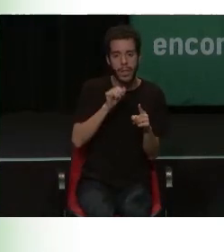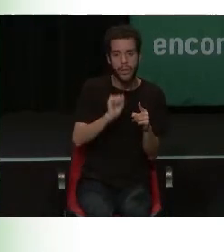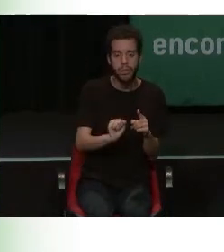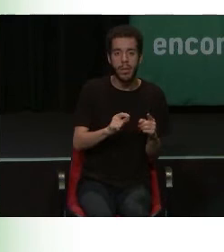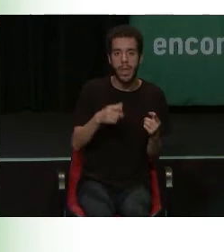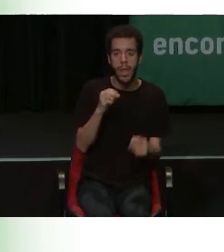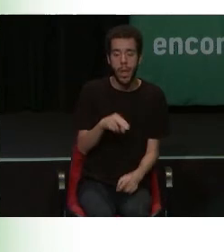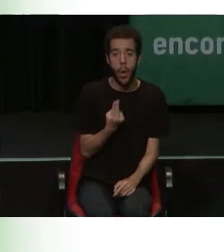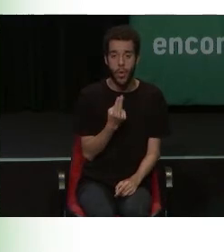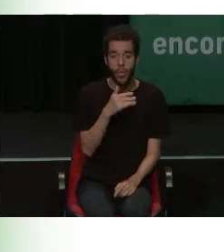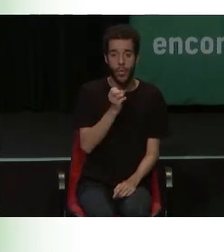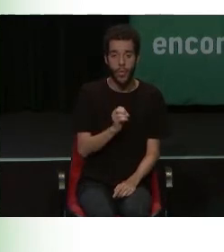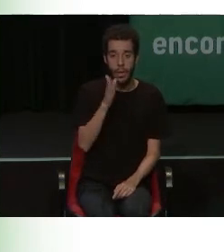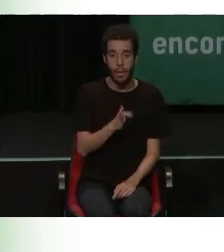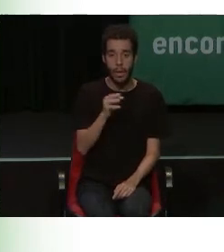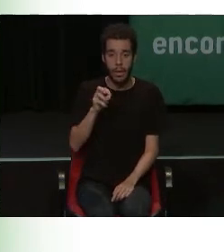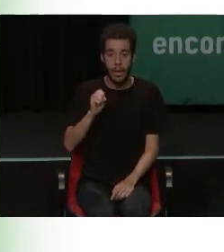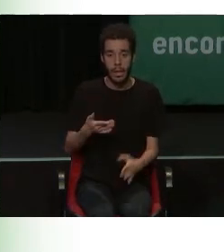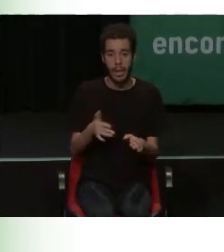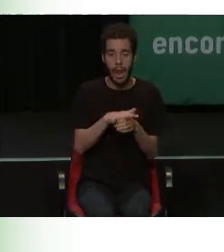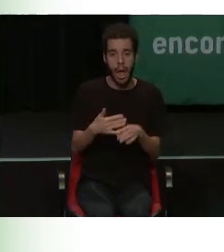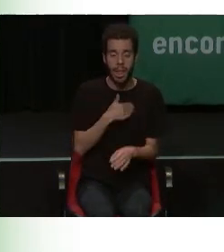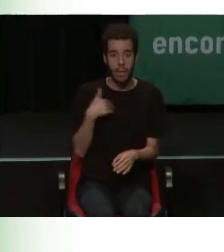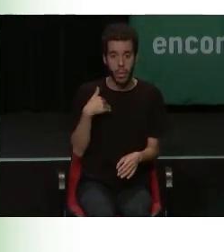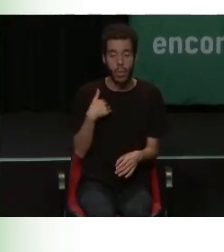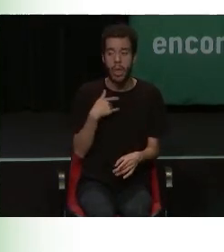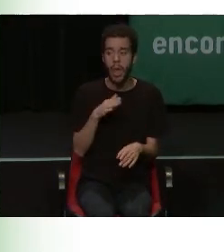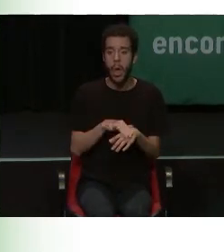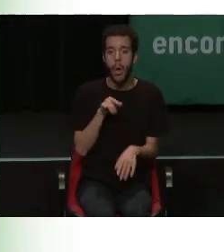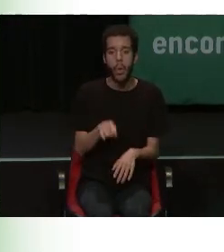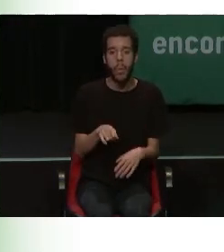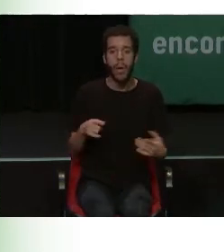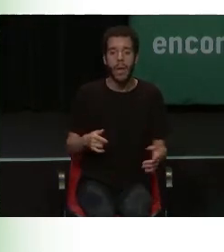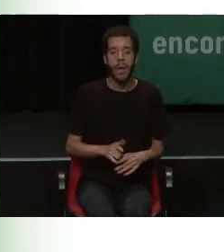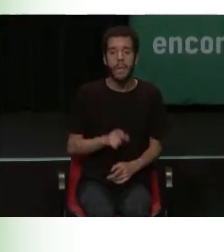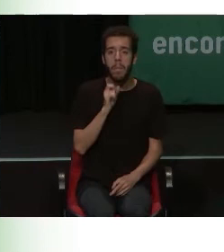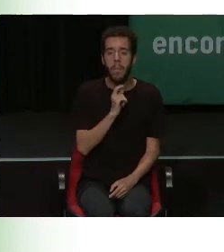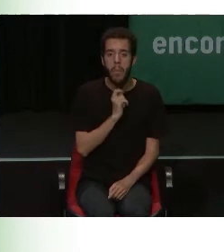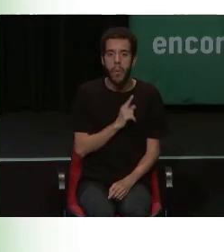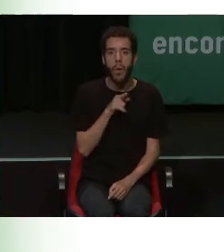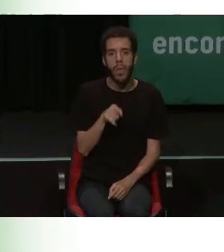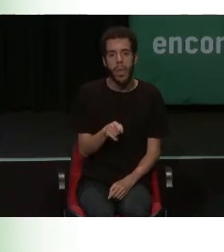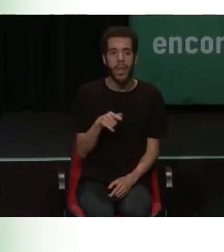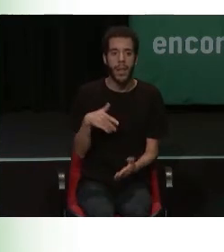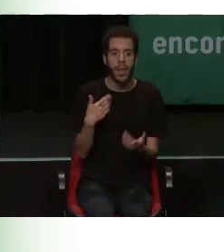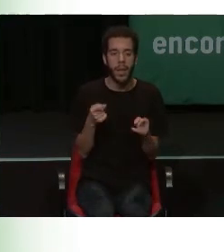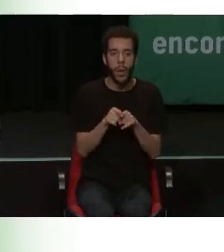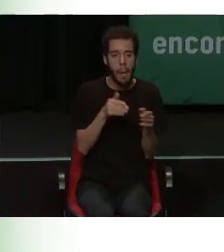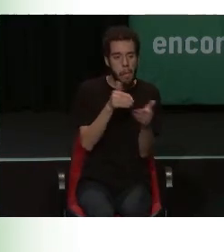2030 na área da saúde, uma vez que poderão ser um meio para ultrapassar as